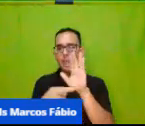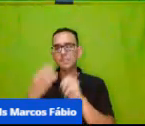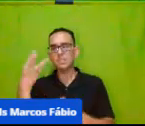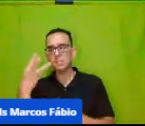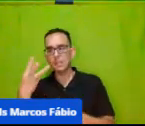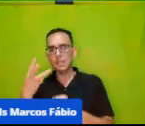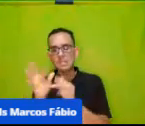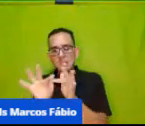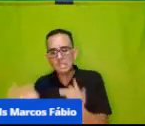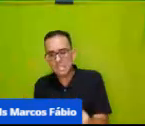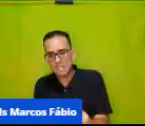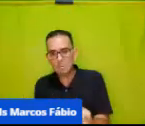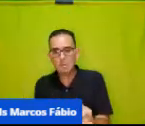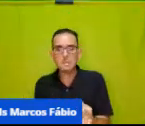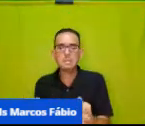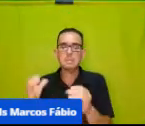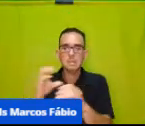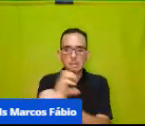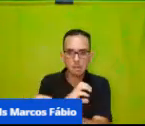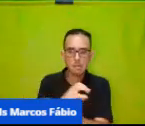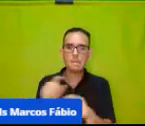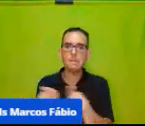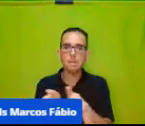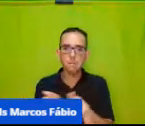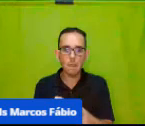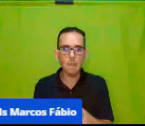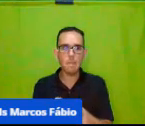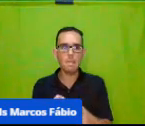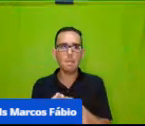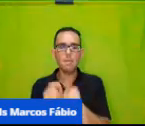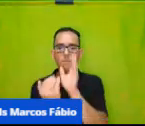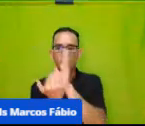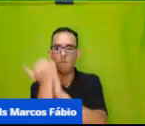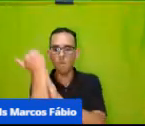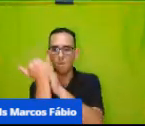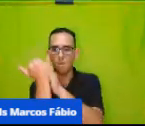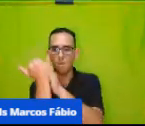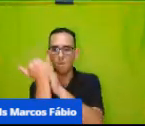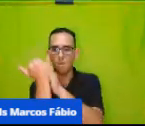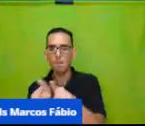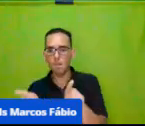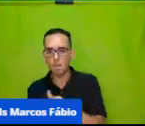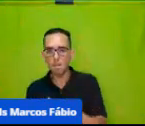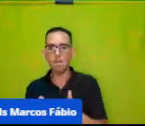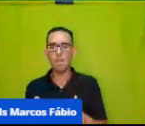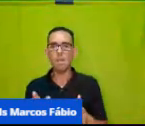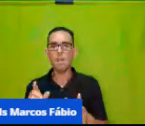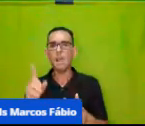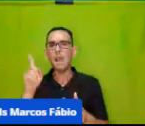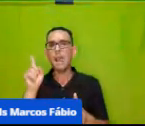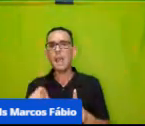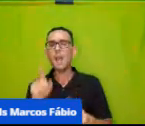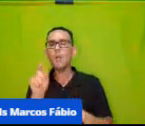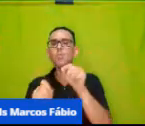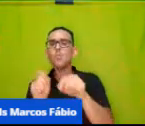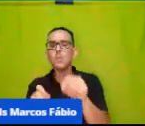de situação envolvendo volume, área, né? Que essas questões que normalmente nós trabalhamos na